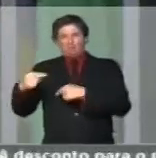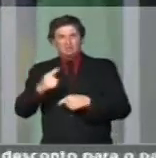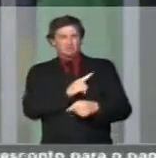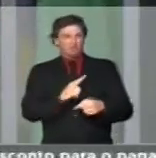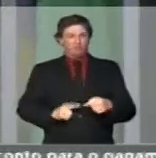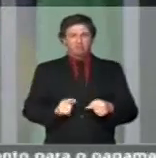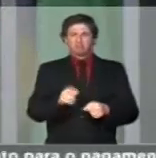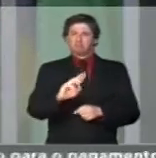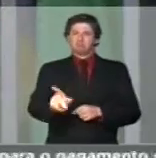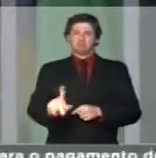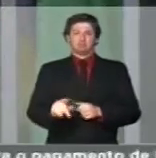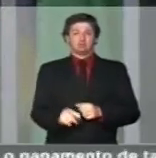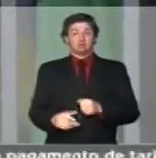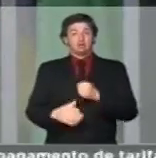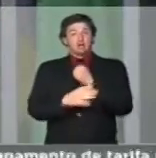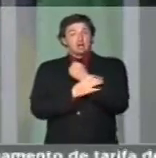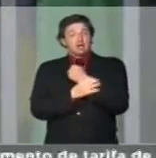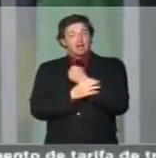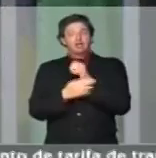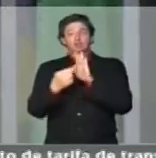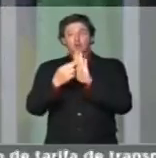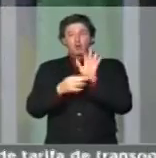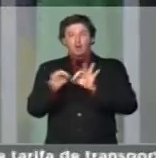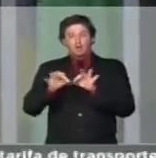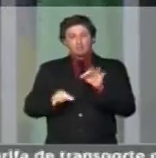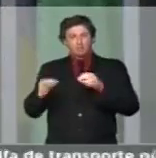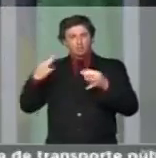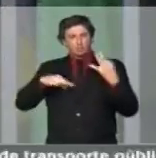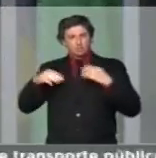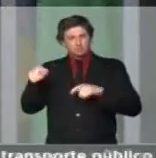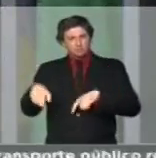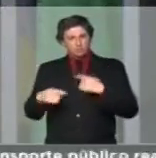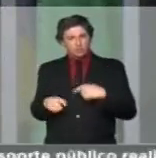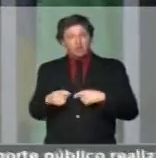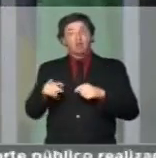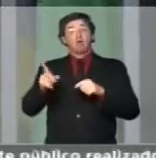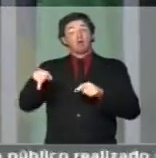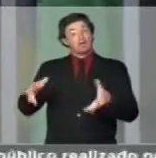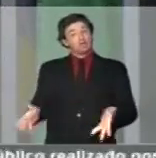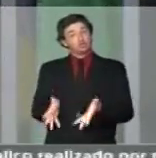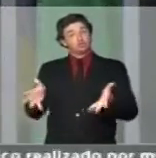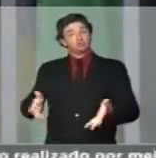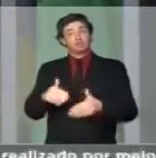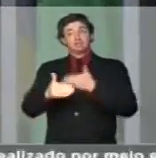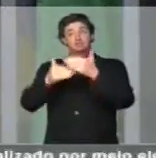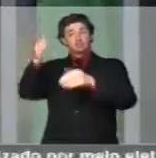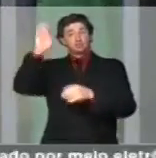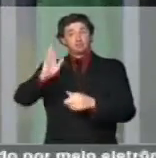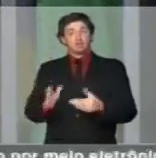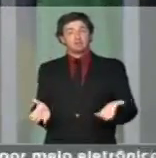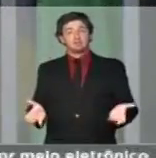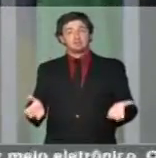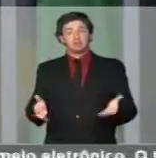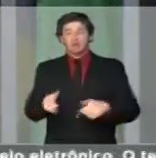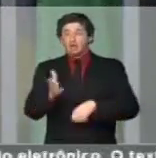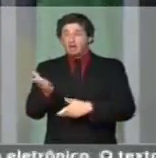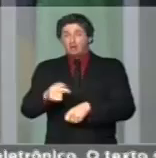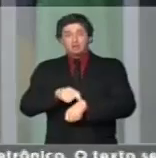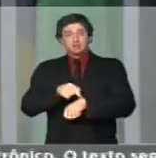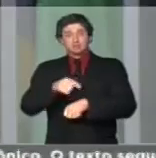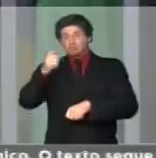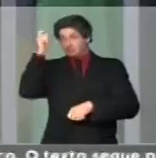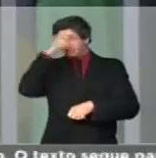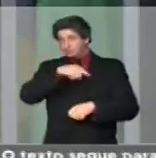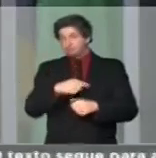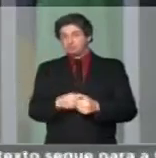de situação. Você garantir a regulamentação do turismo rural é estimular o desenvolvimento do nosso país num momento grave como